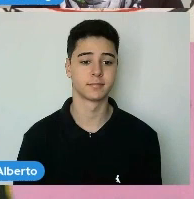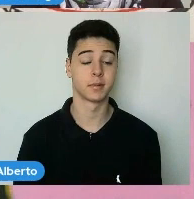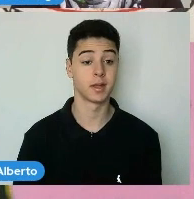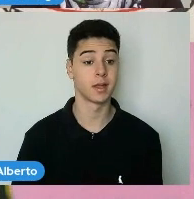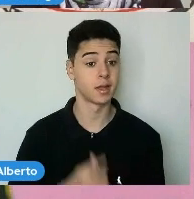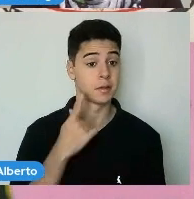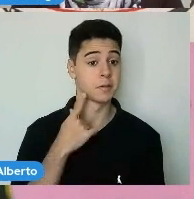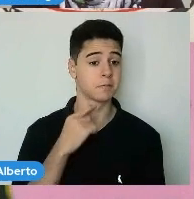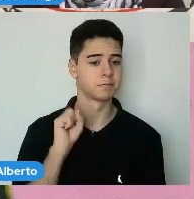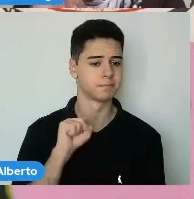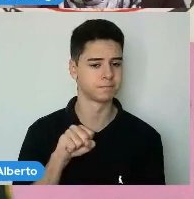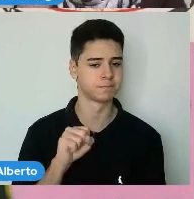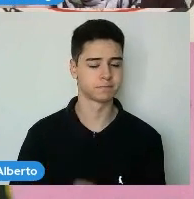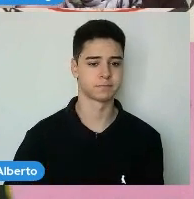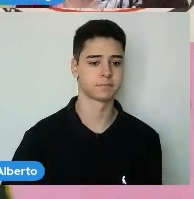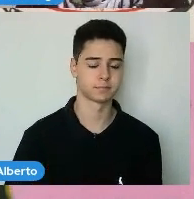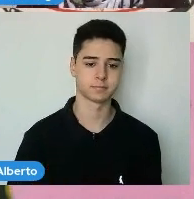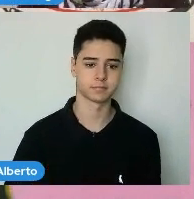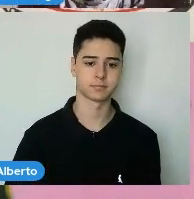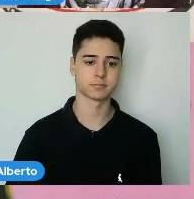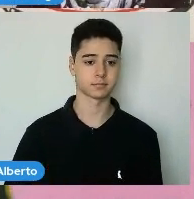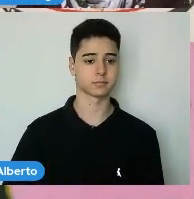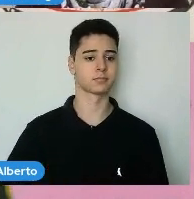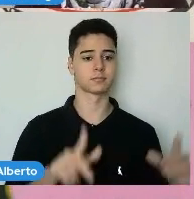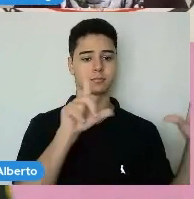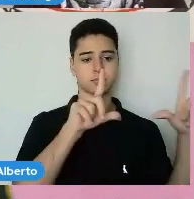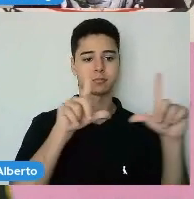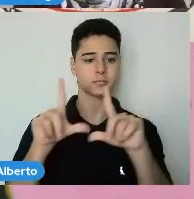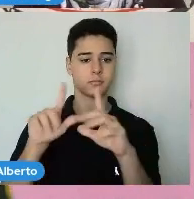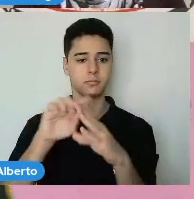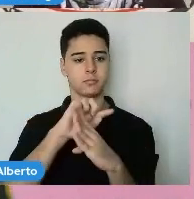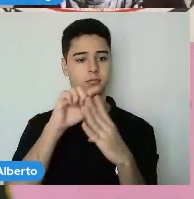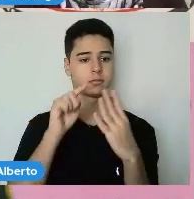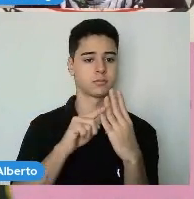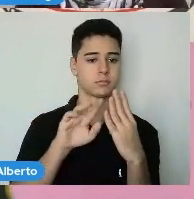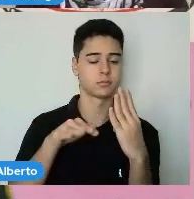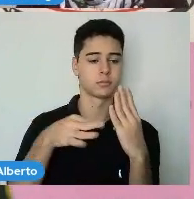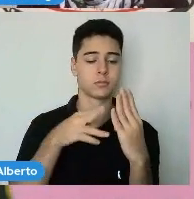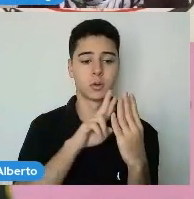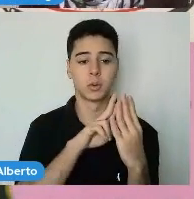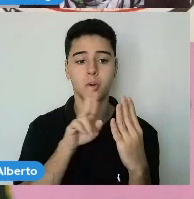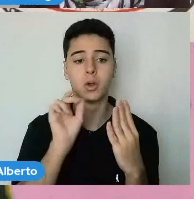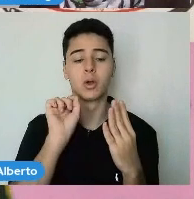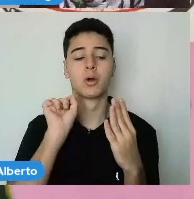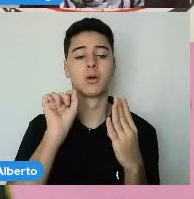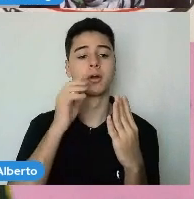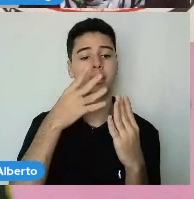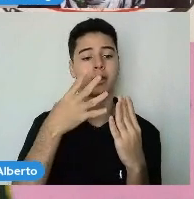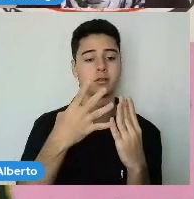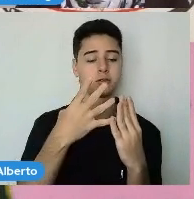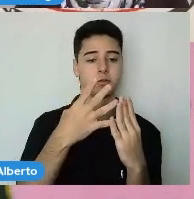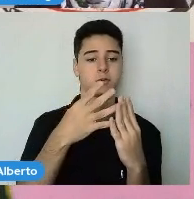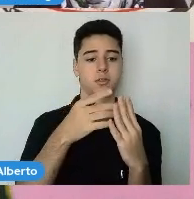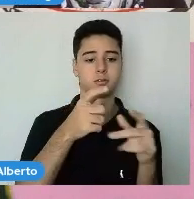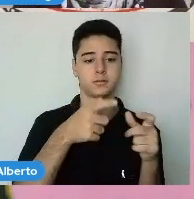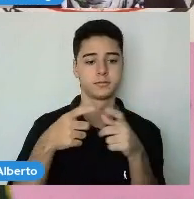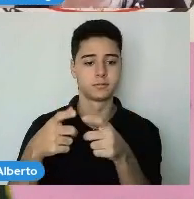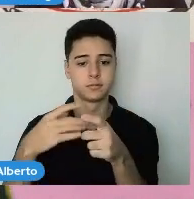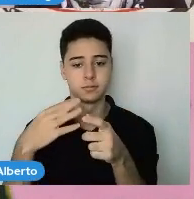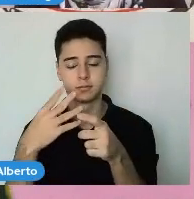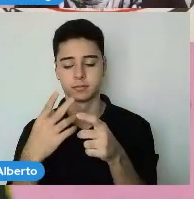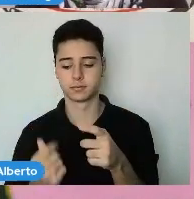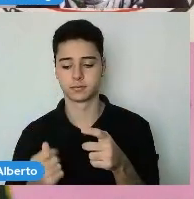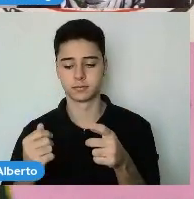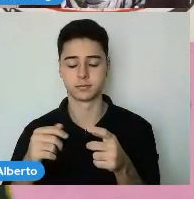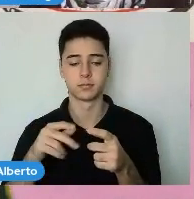quadro, ele faz parte de uma série de 4 quadros, que se chama As Quatro Estações, e que